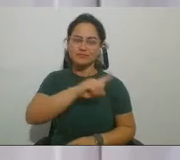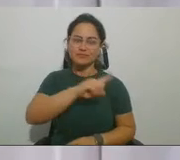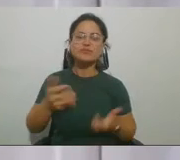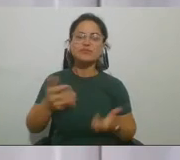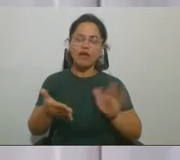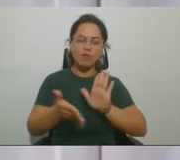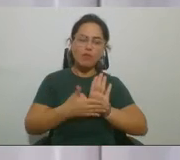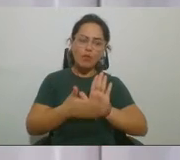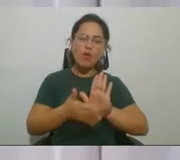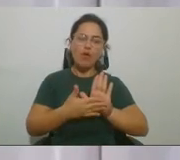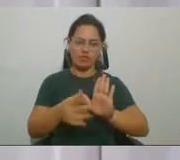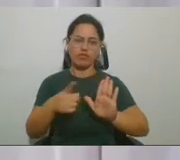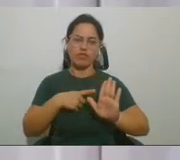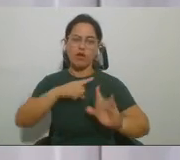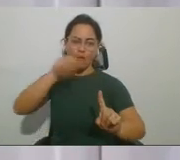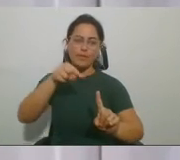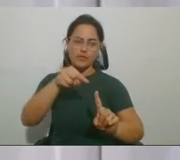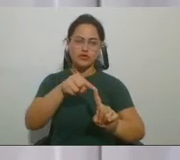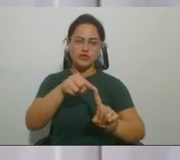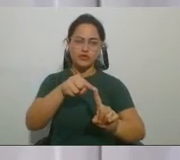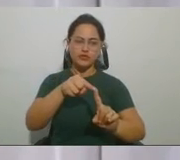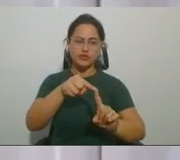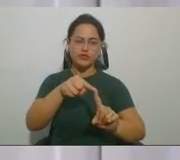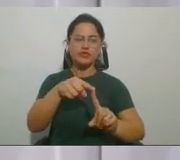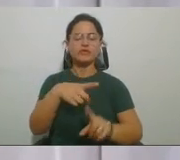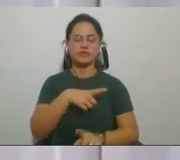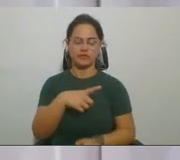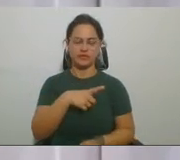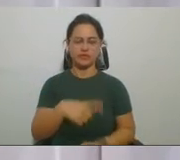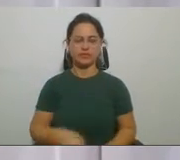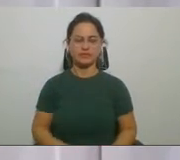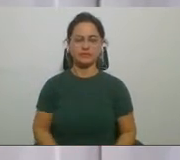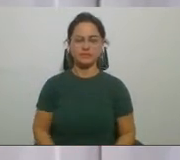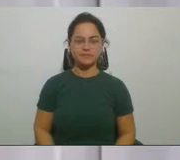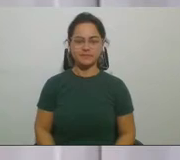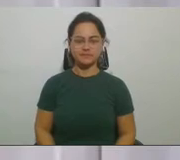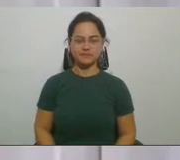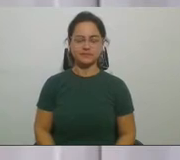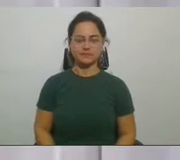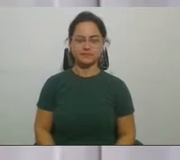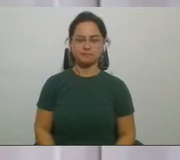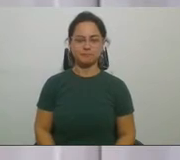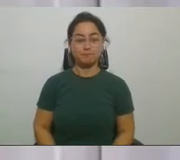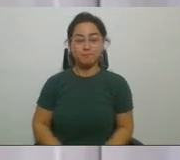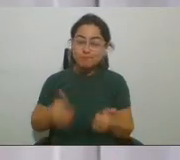como um objetivo que deve ser em algum momento mais próximo, pelo menos.